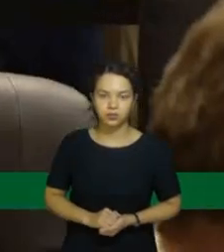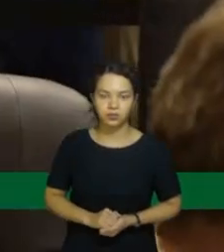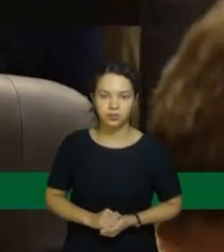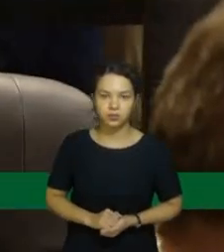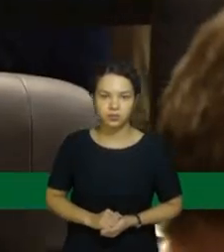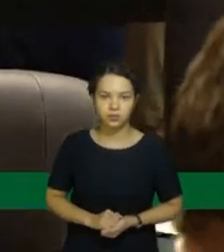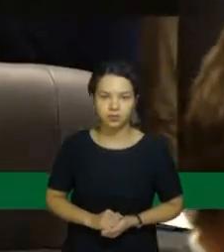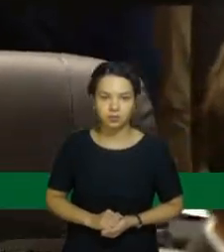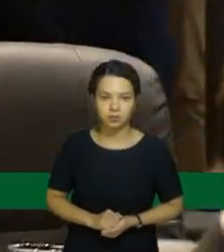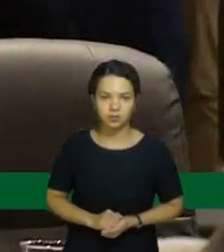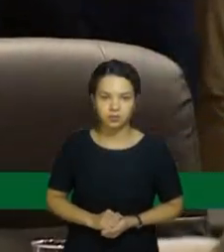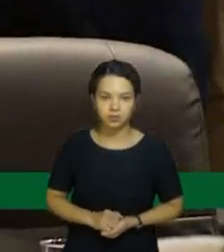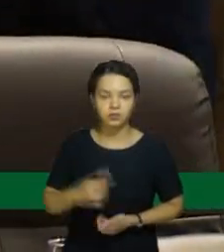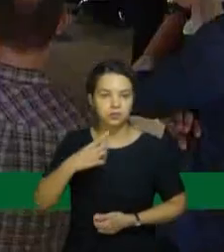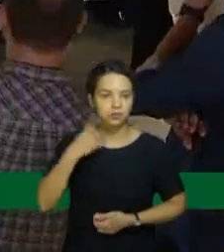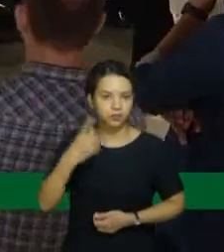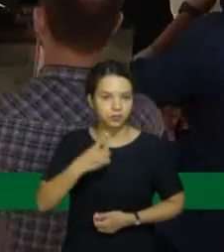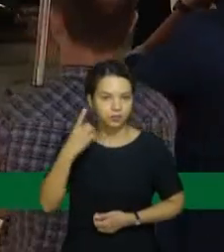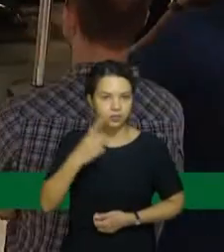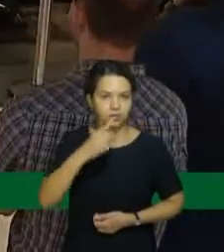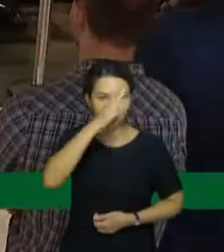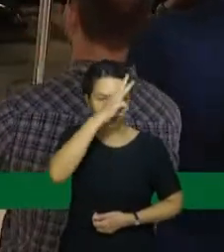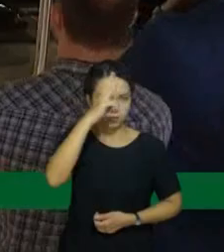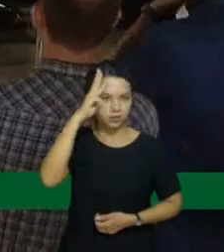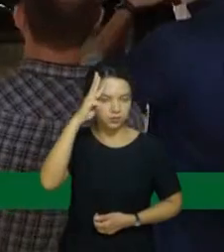sorato Deputado voni